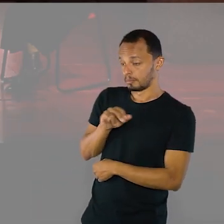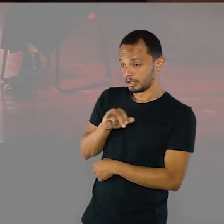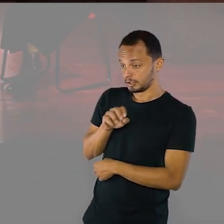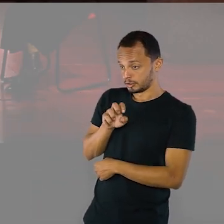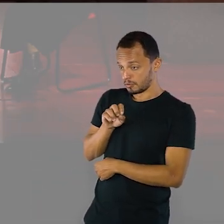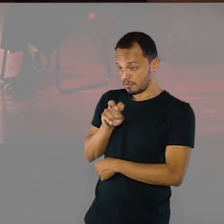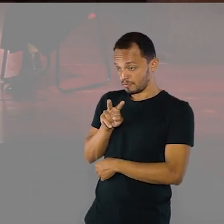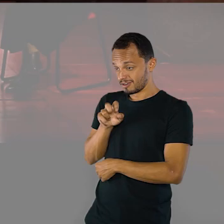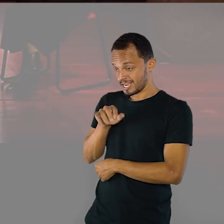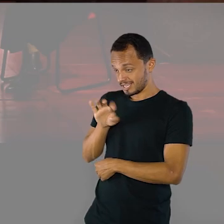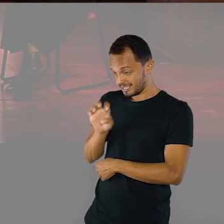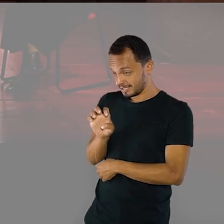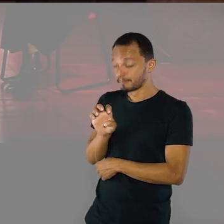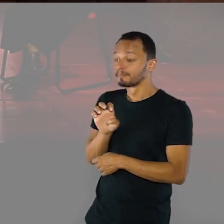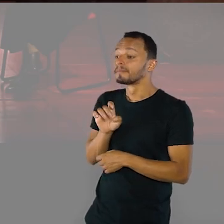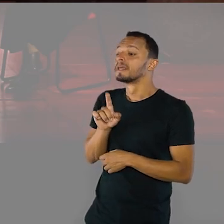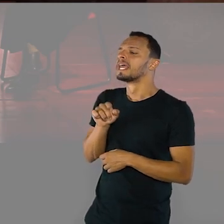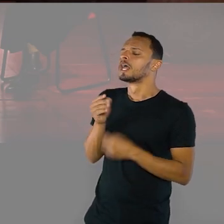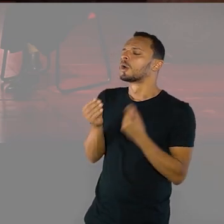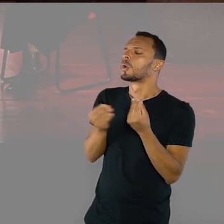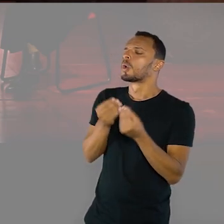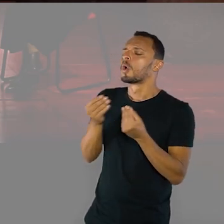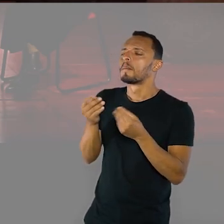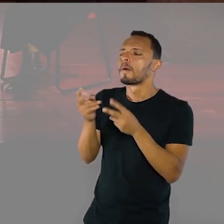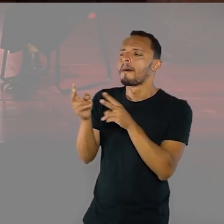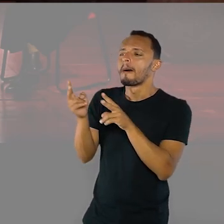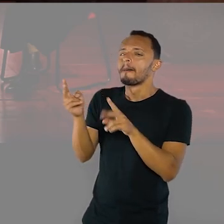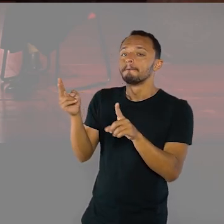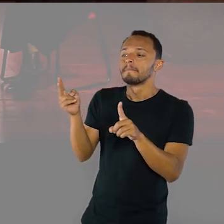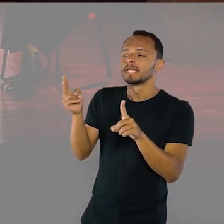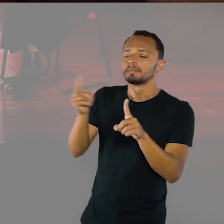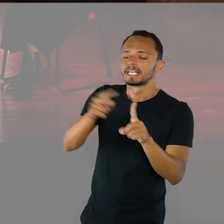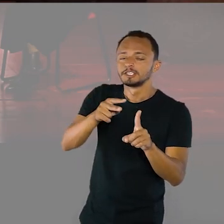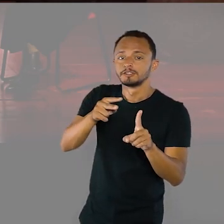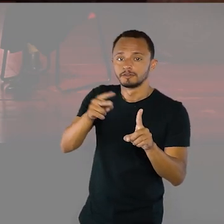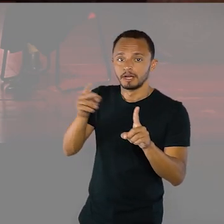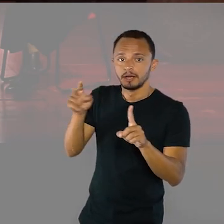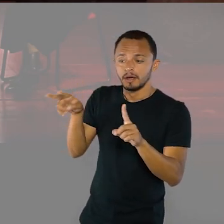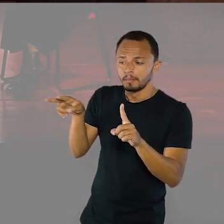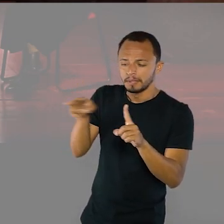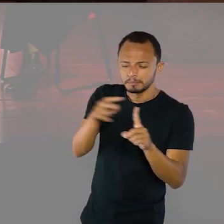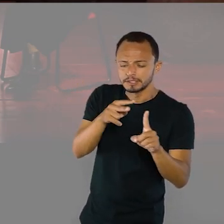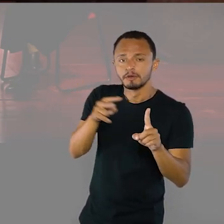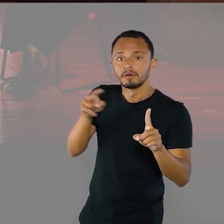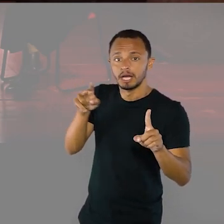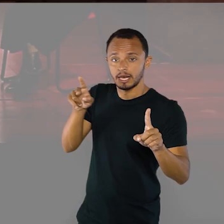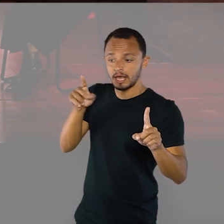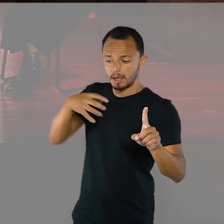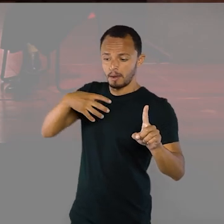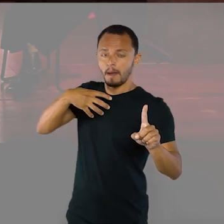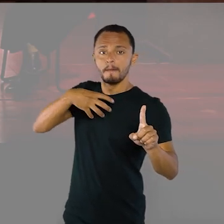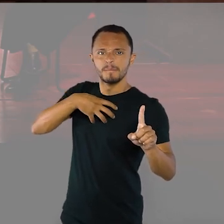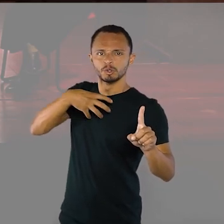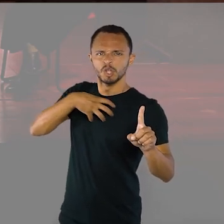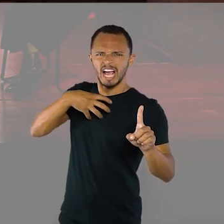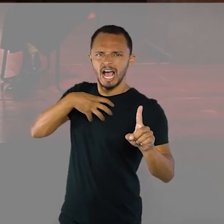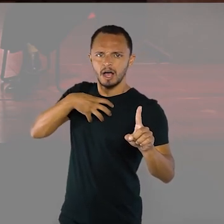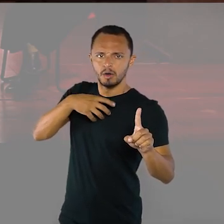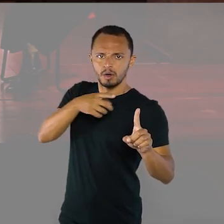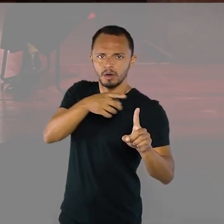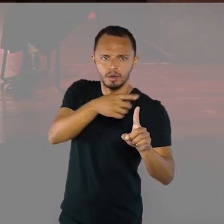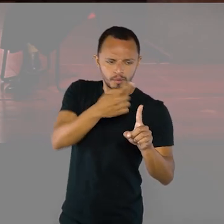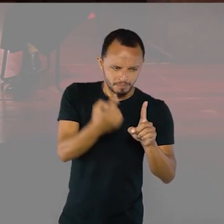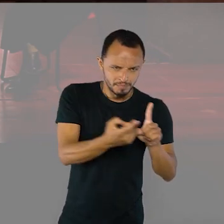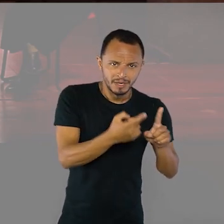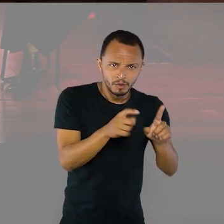só sobre a perspectiva de Portugal sobre essa independência, né, nossa aí. Eu acho que